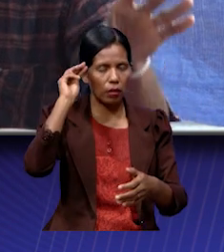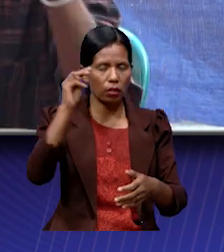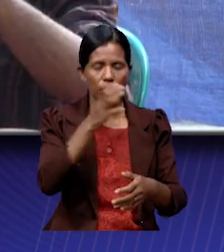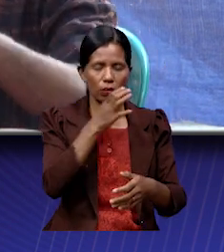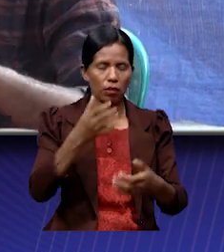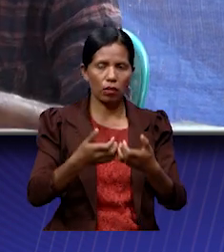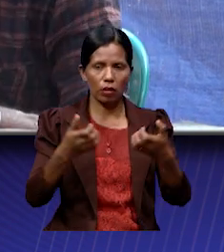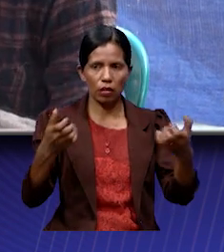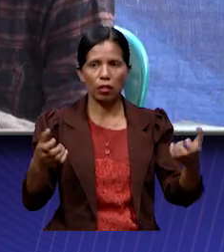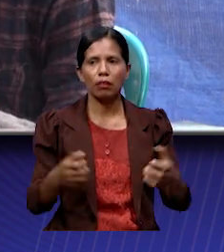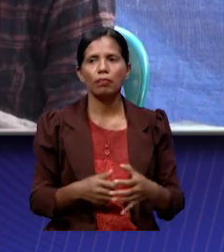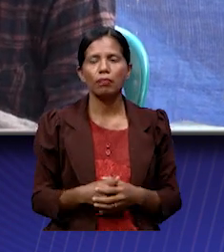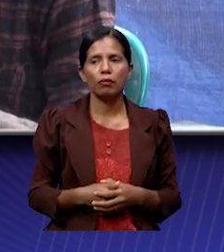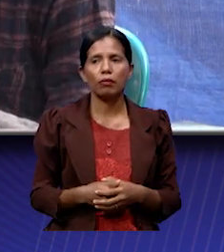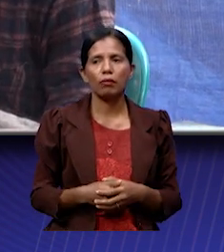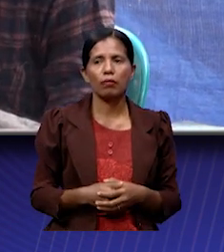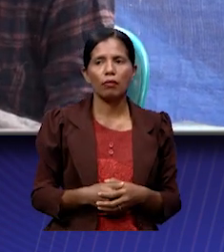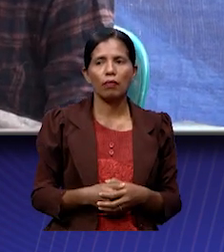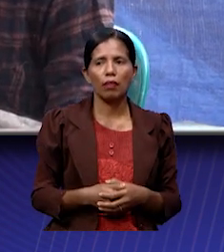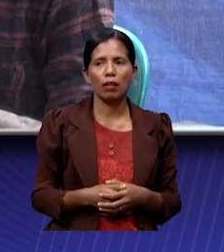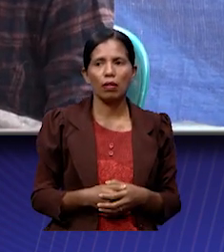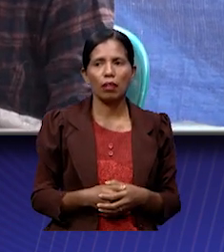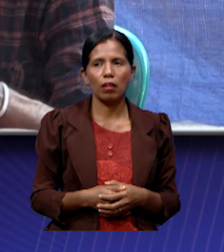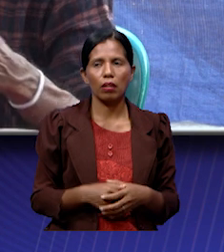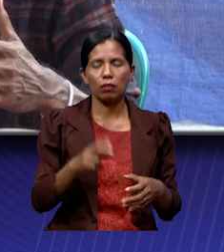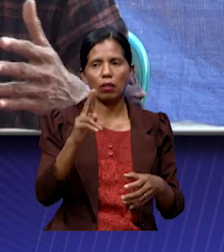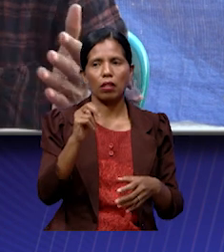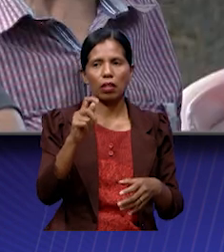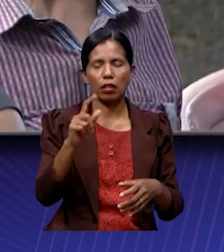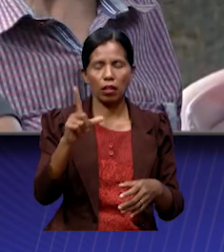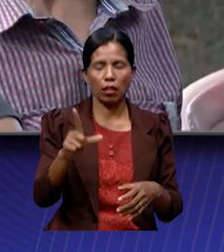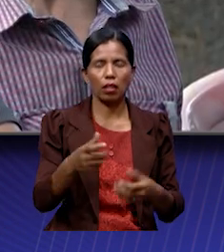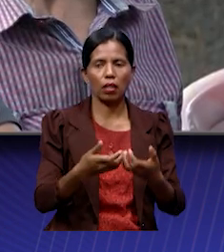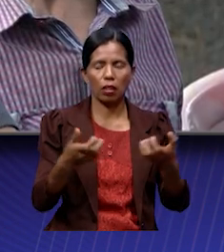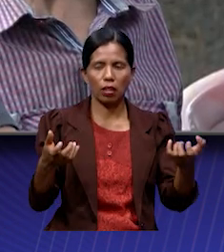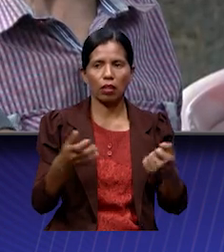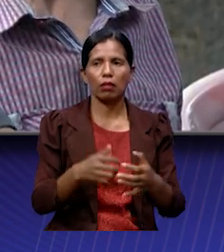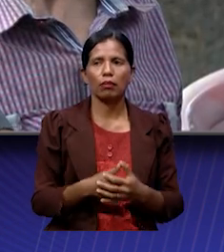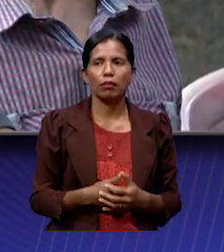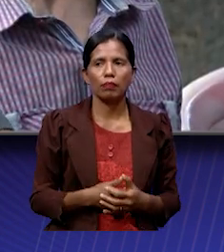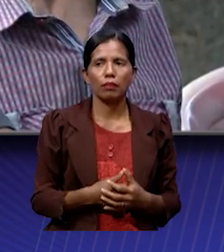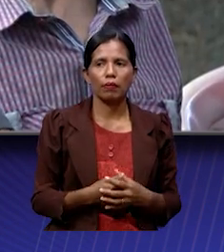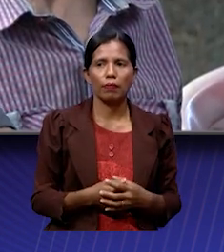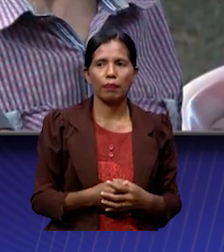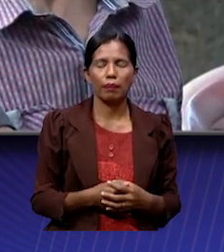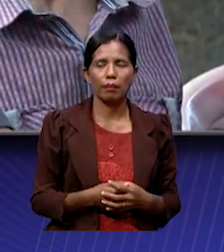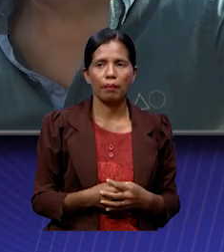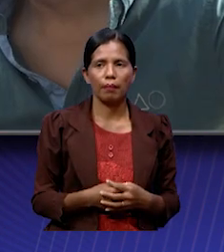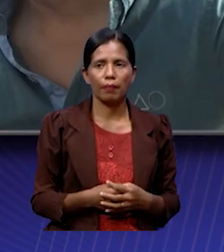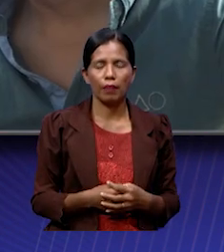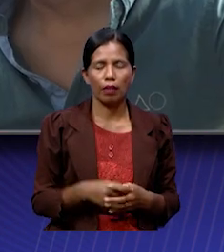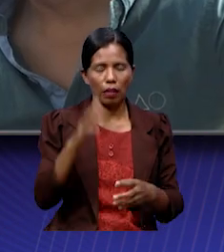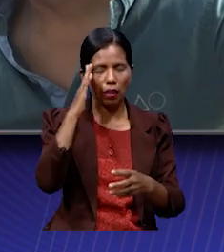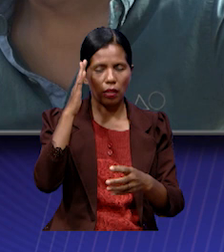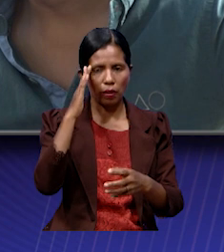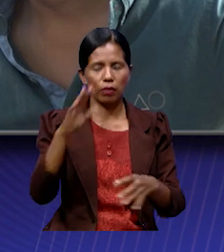Laqueta, faculdade de agricultura UNTL-nya, kaunitalnya, laketa. Nah iya, lah libur ini. Pensamento